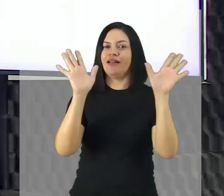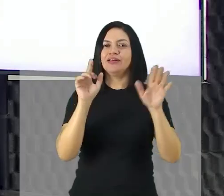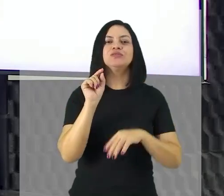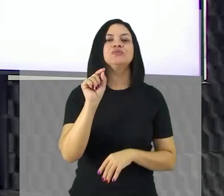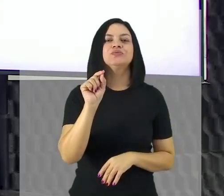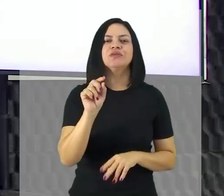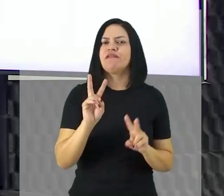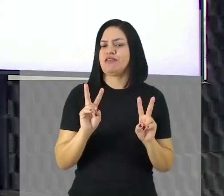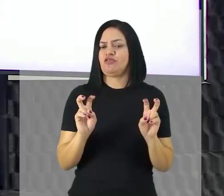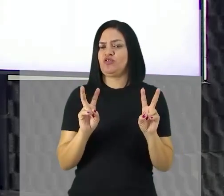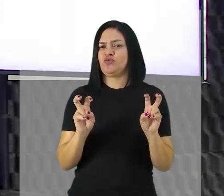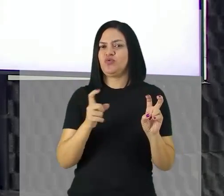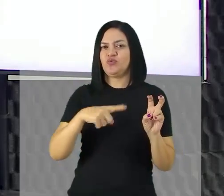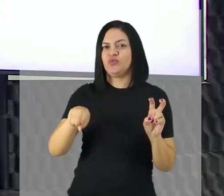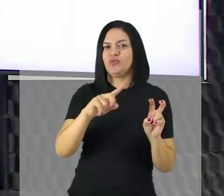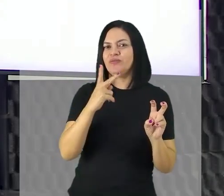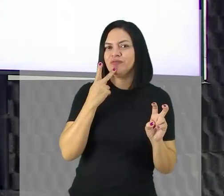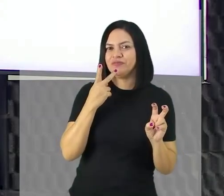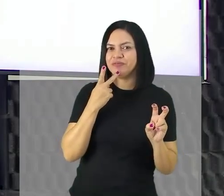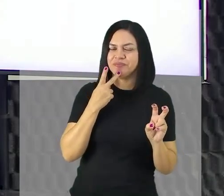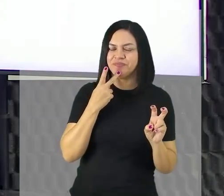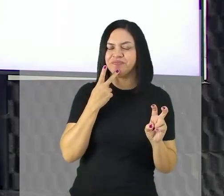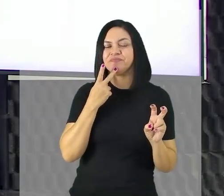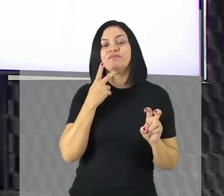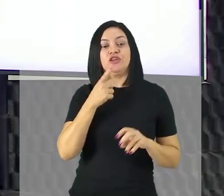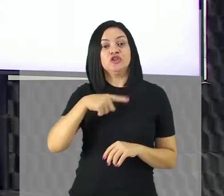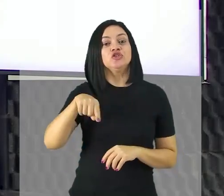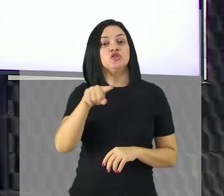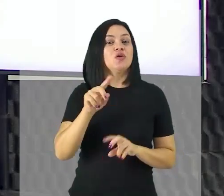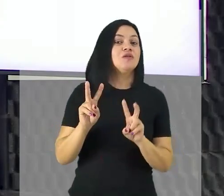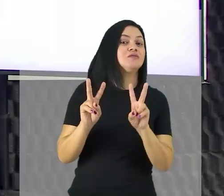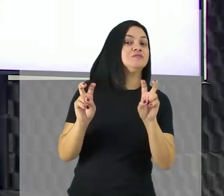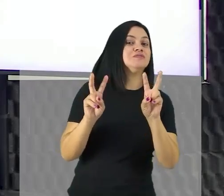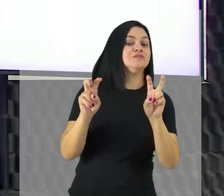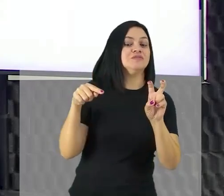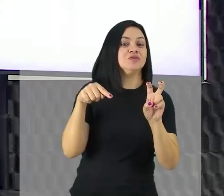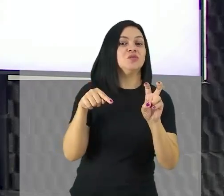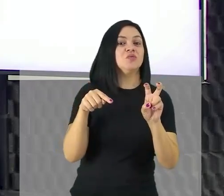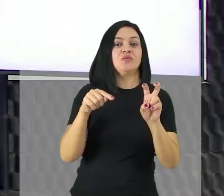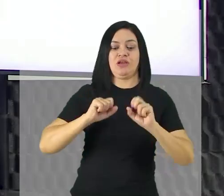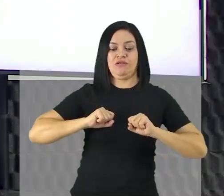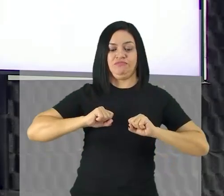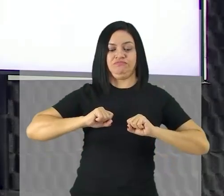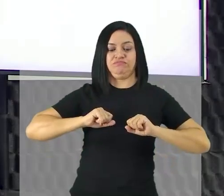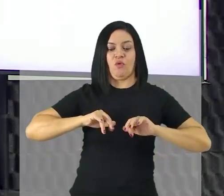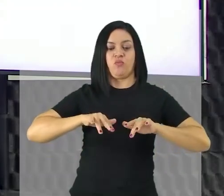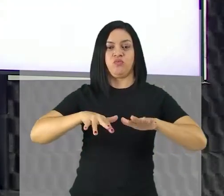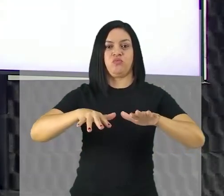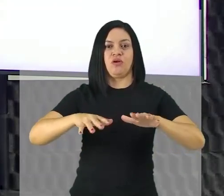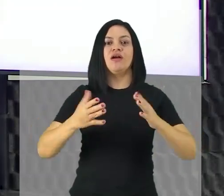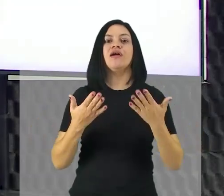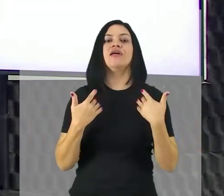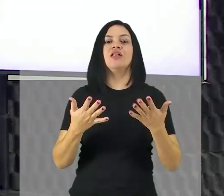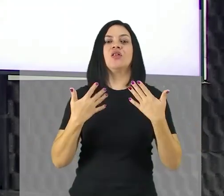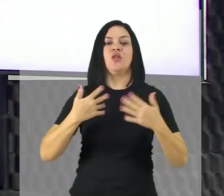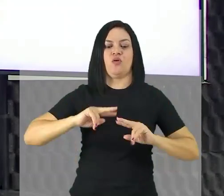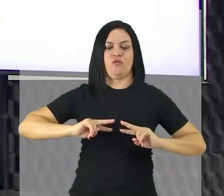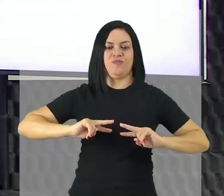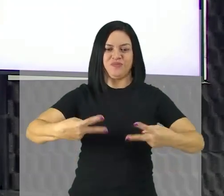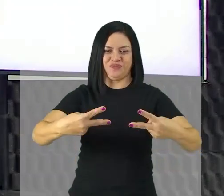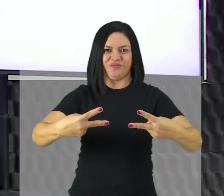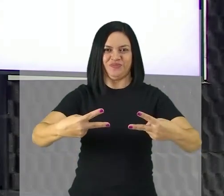que assunto a gente está falando, tá? Nós estamos falando de transmissão de calor. Aí eu quero